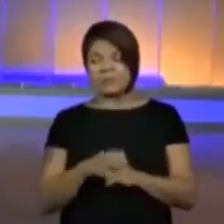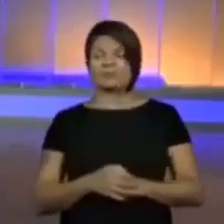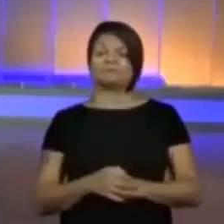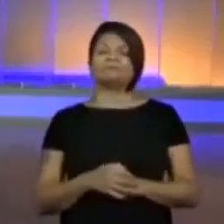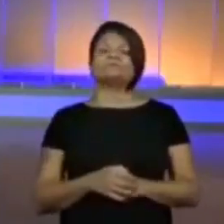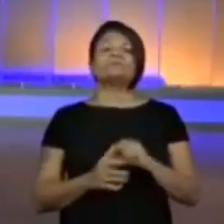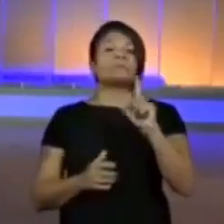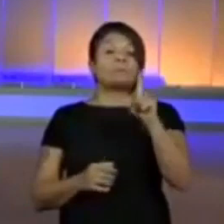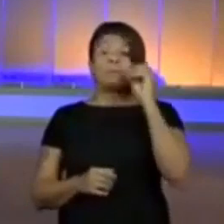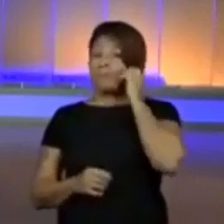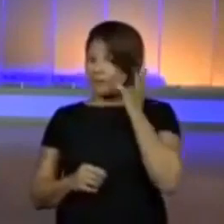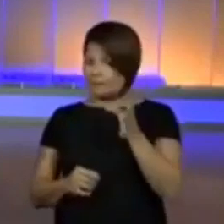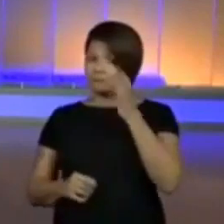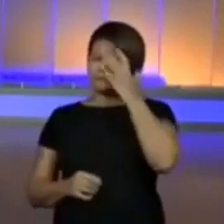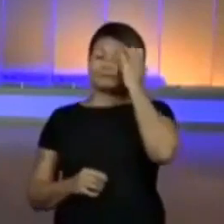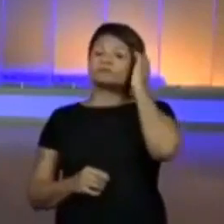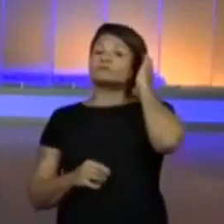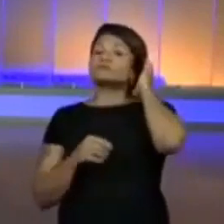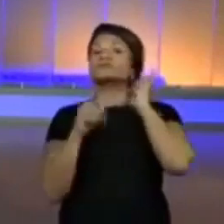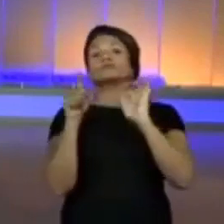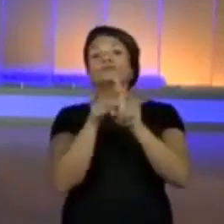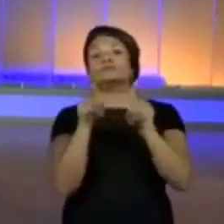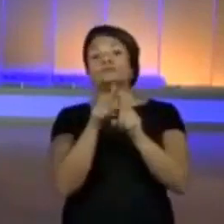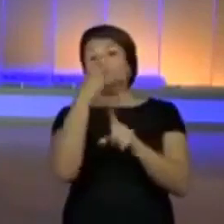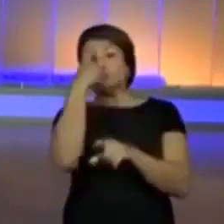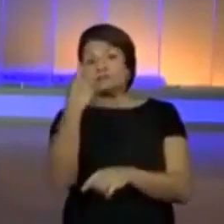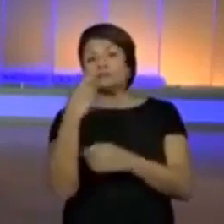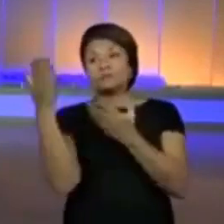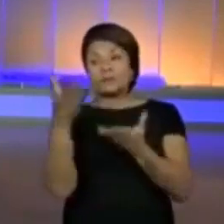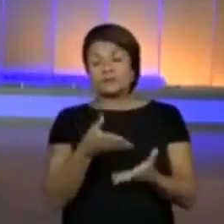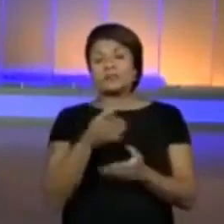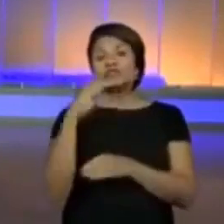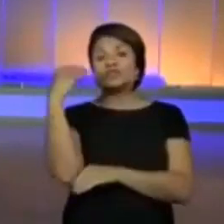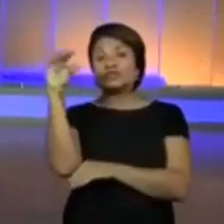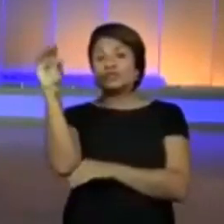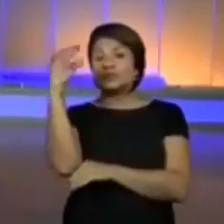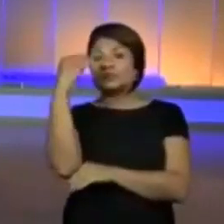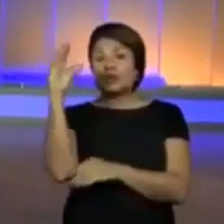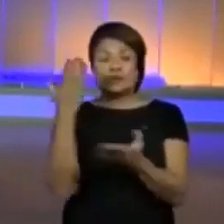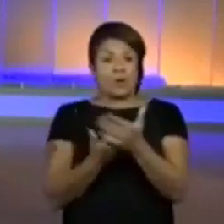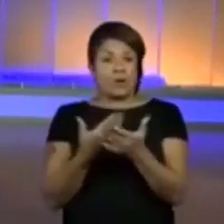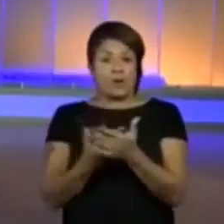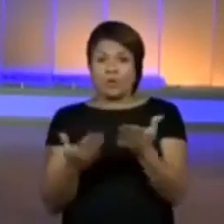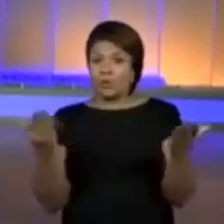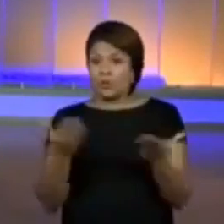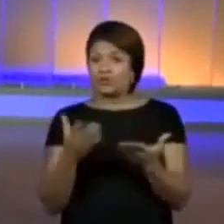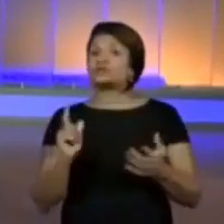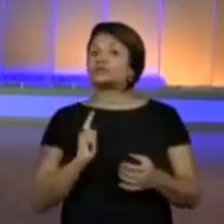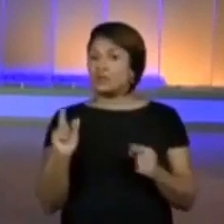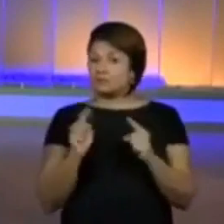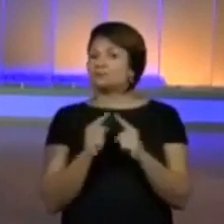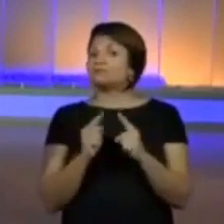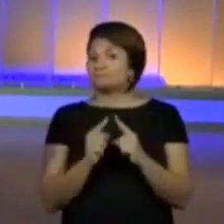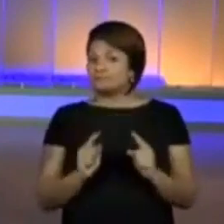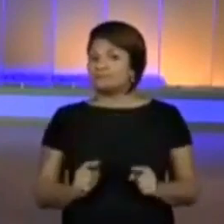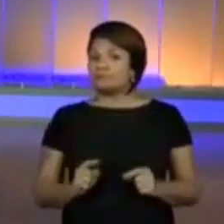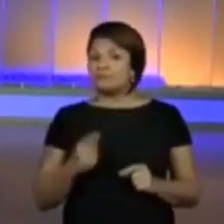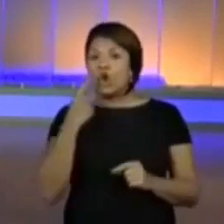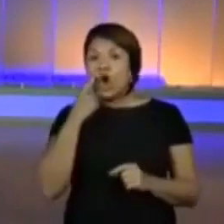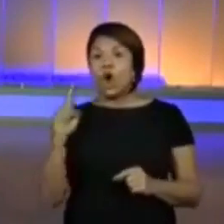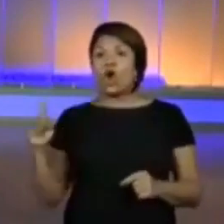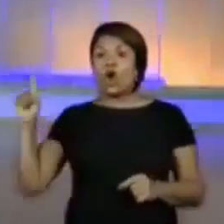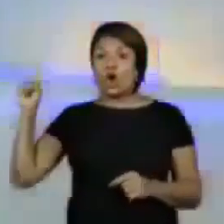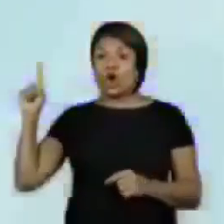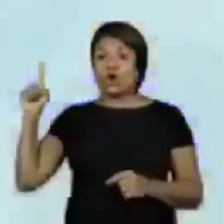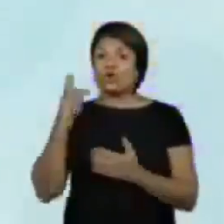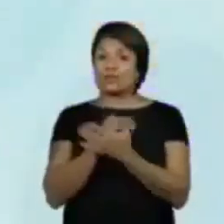aí daquela ideia que eu disse para vocês, trazer os dinossauros, a aula de hoje tem tudo a ver com isso. Reparem, esses foram vários